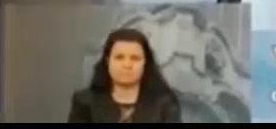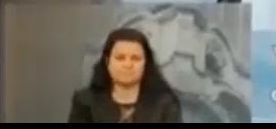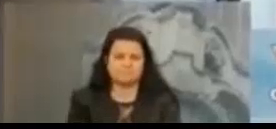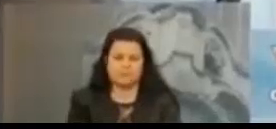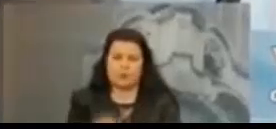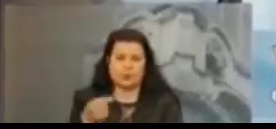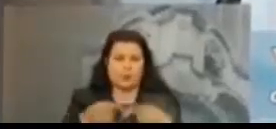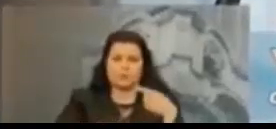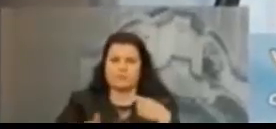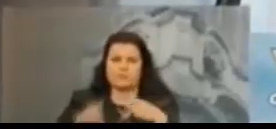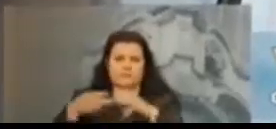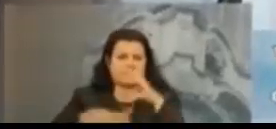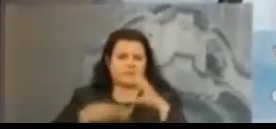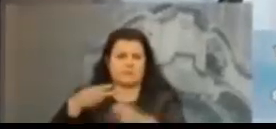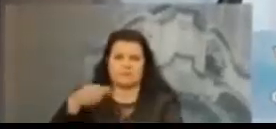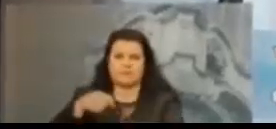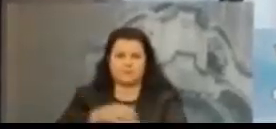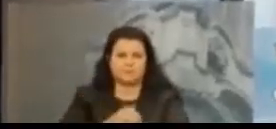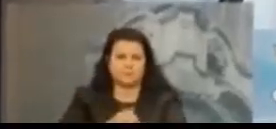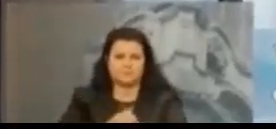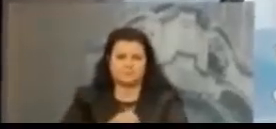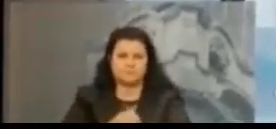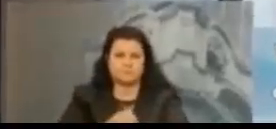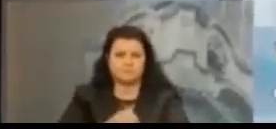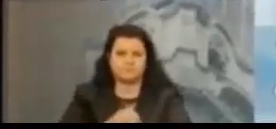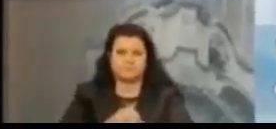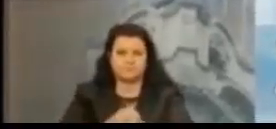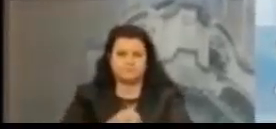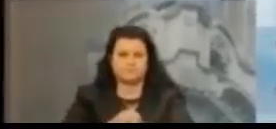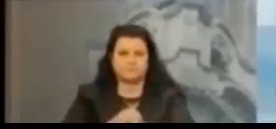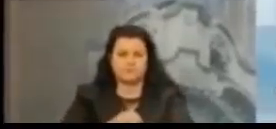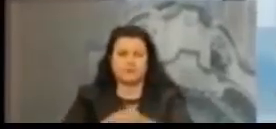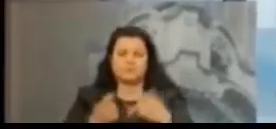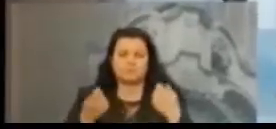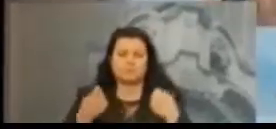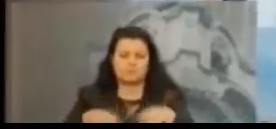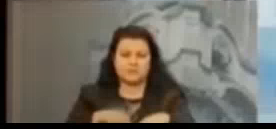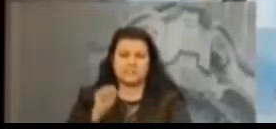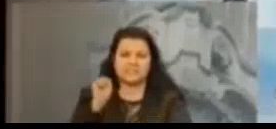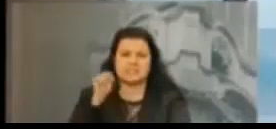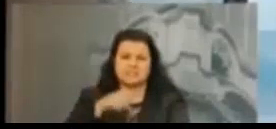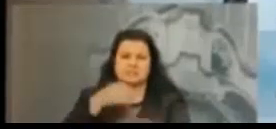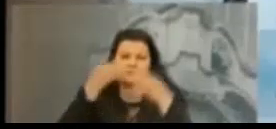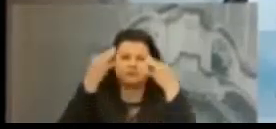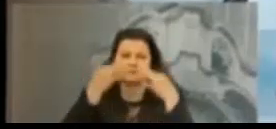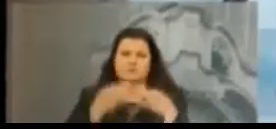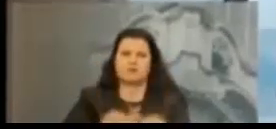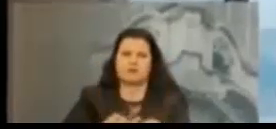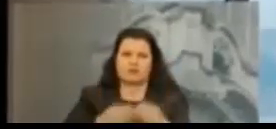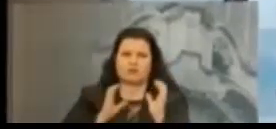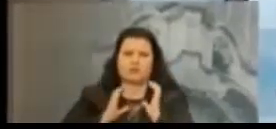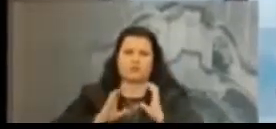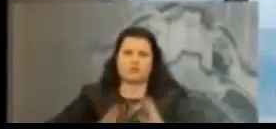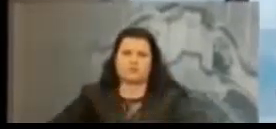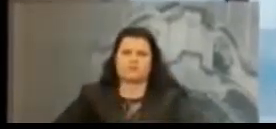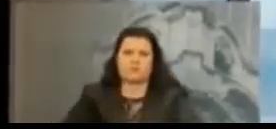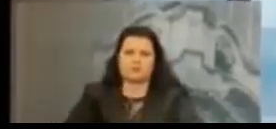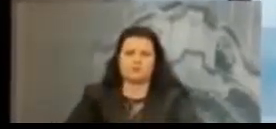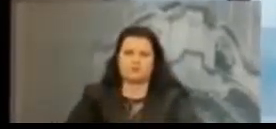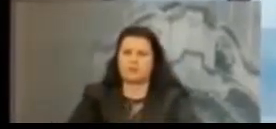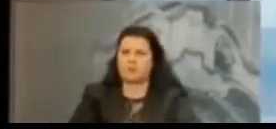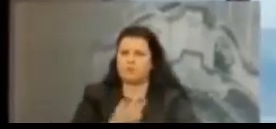dessa Câmara Municipal de Vereadores. E nós temos, sim, que fazer a correção dos atos para que isso